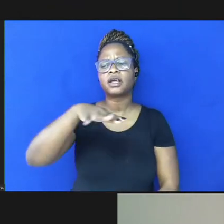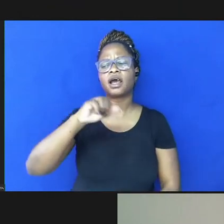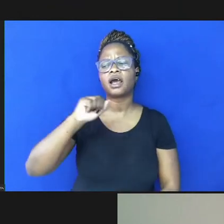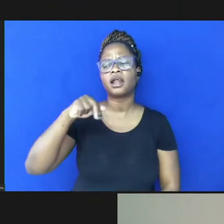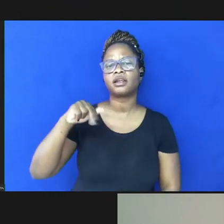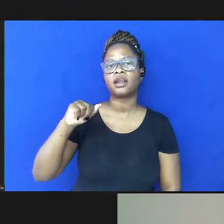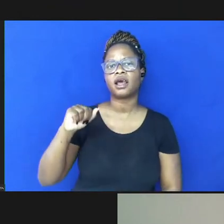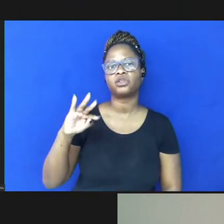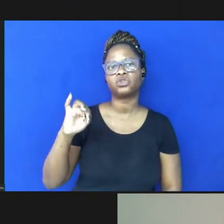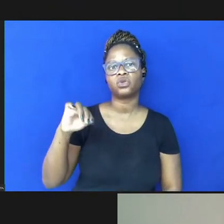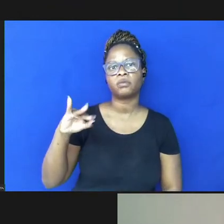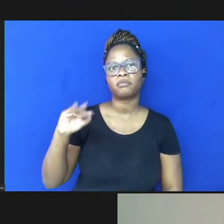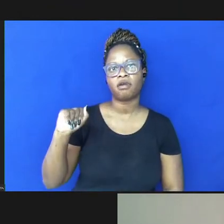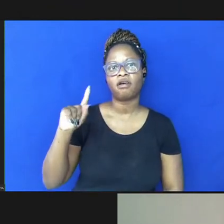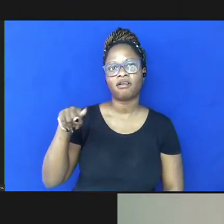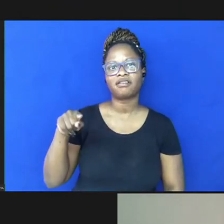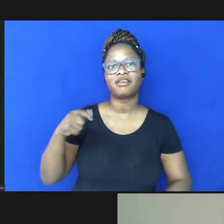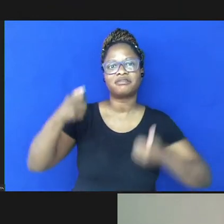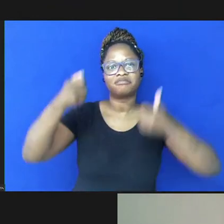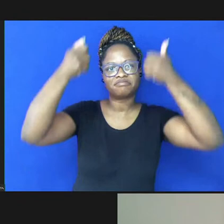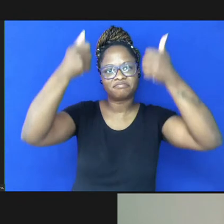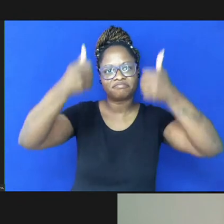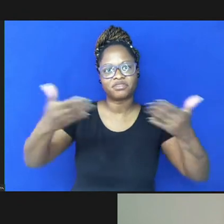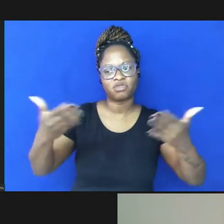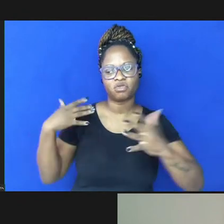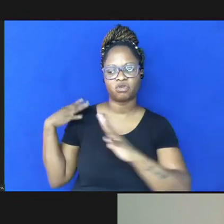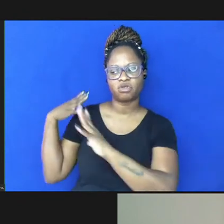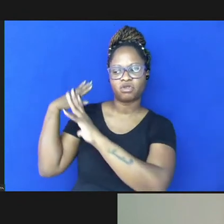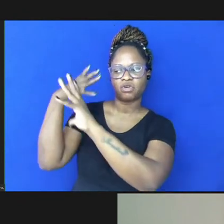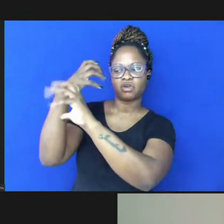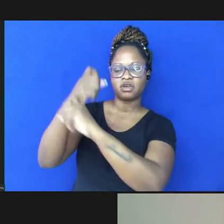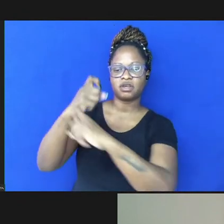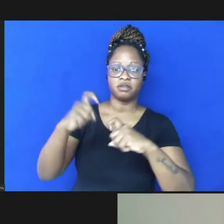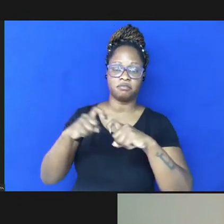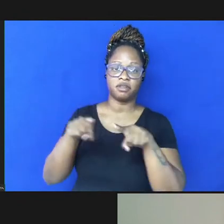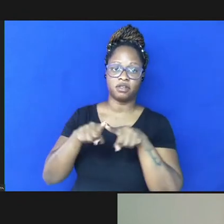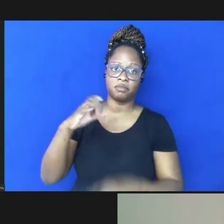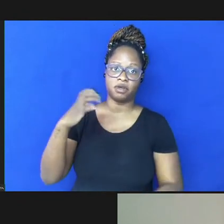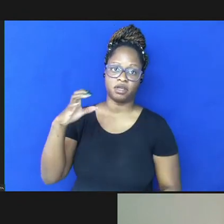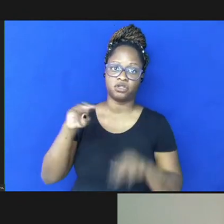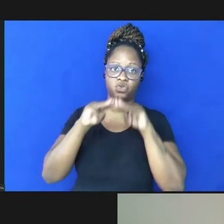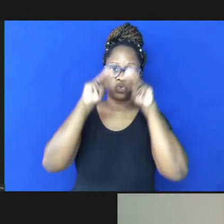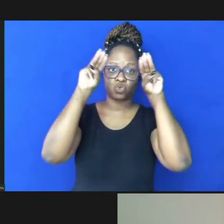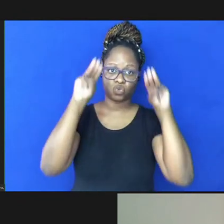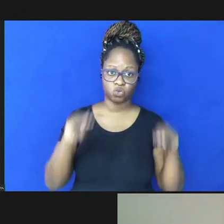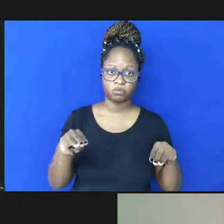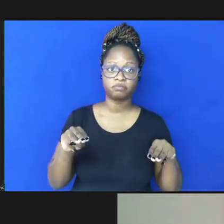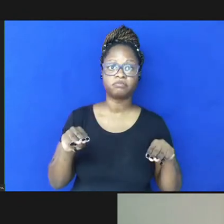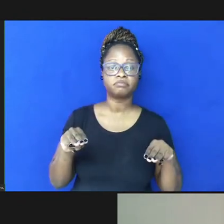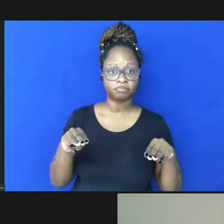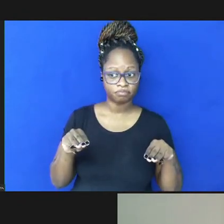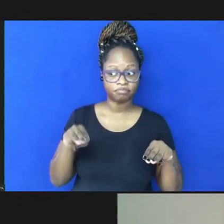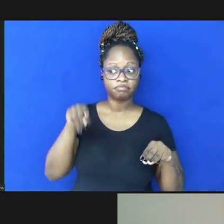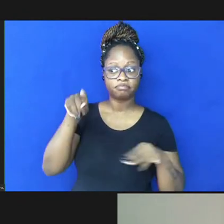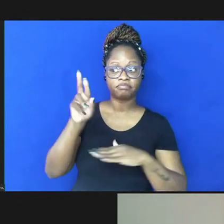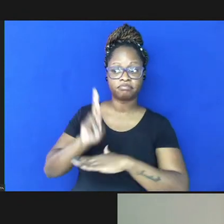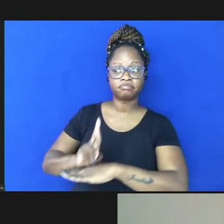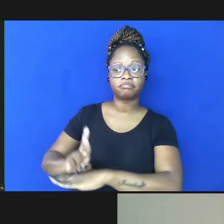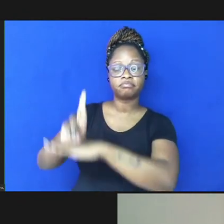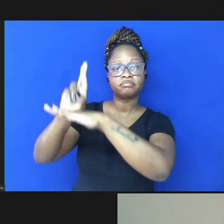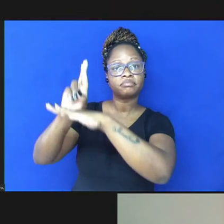sua apresentação, da história da medicina e da ciência. No museu, foi responsável por várias